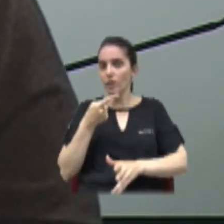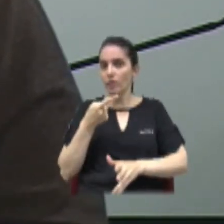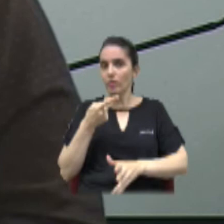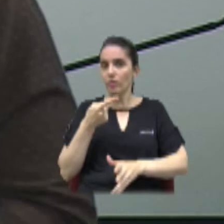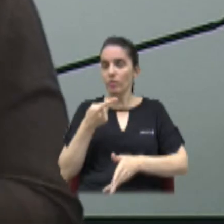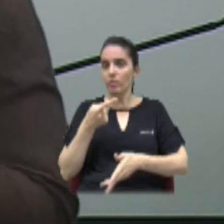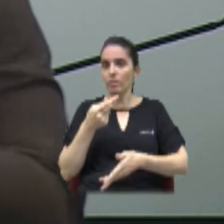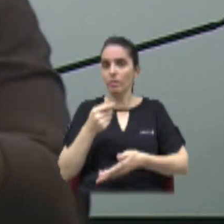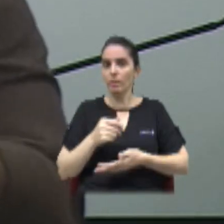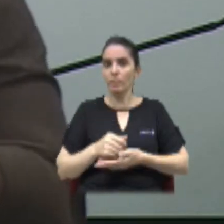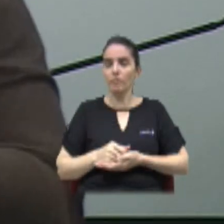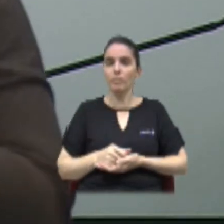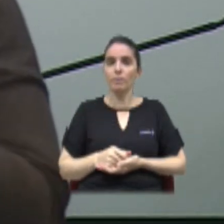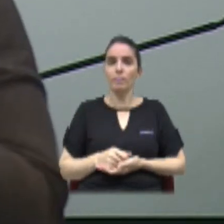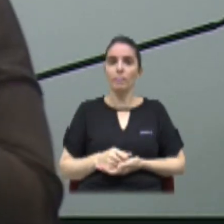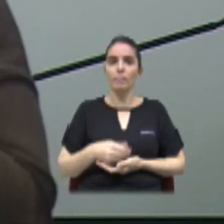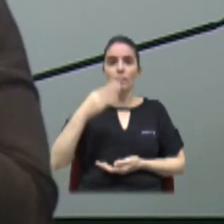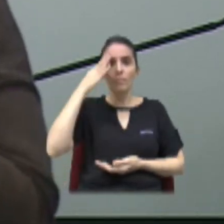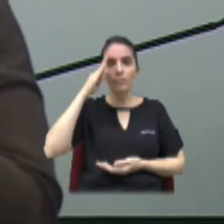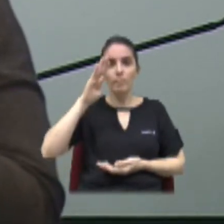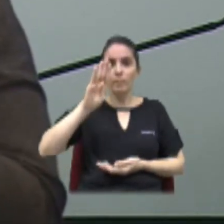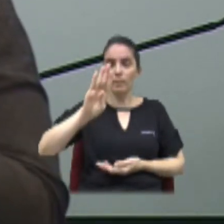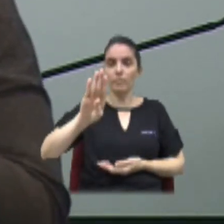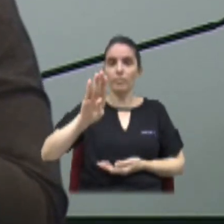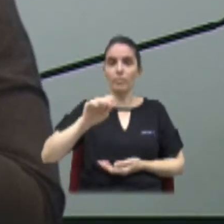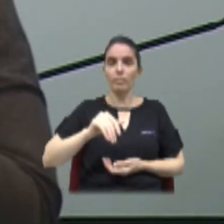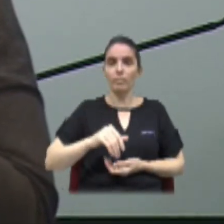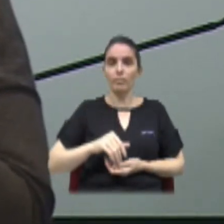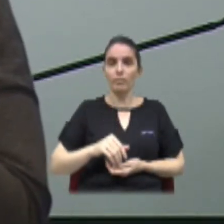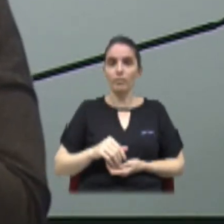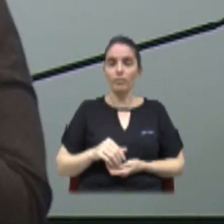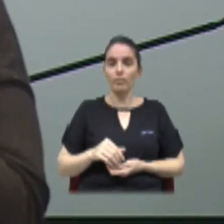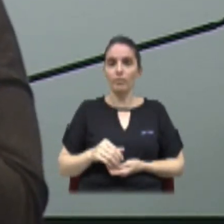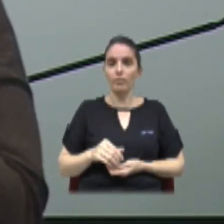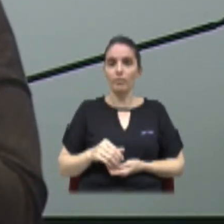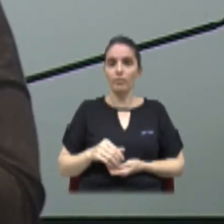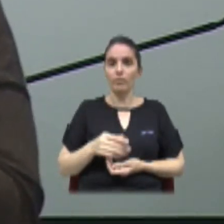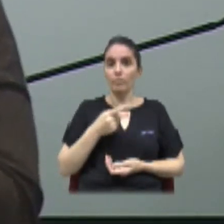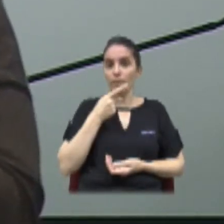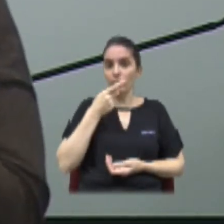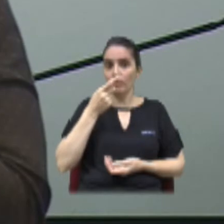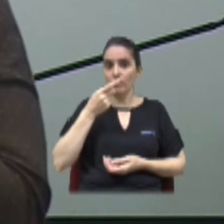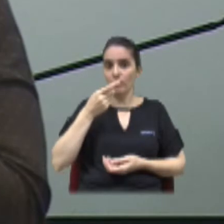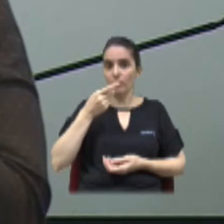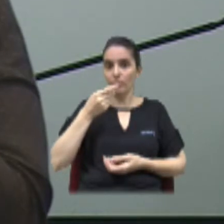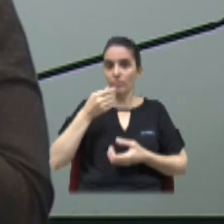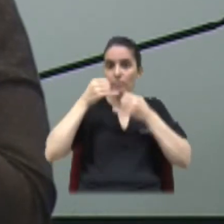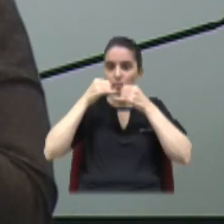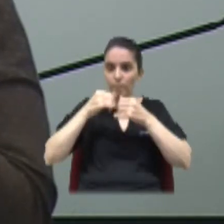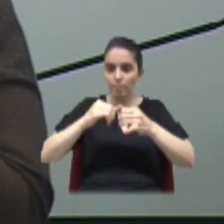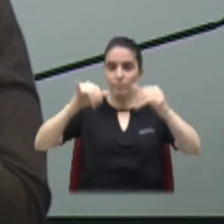mil. Então, esta é a realidade. Muito obrigado, senhor presidente. Estevão Nogueira.